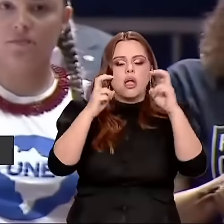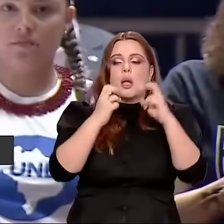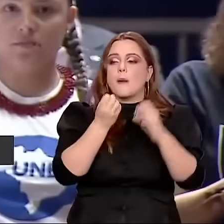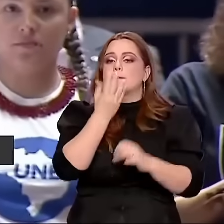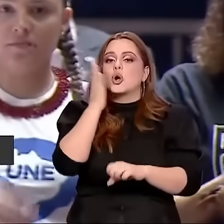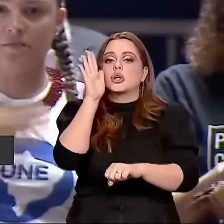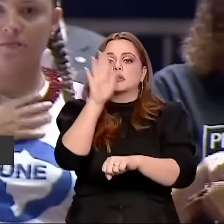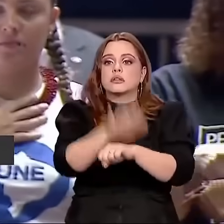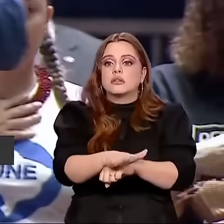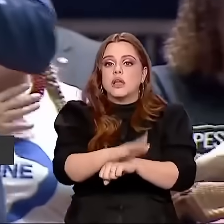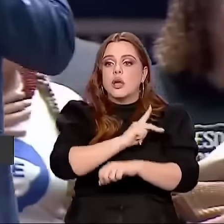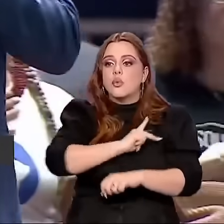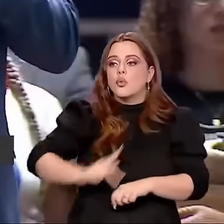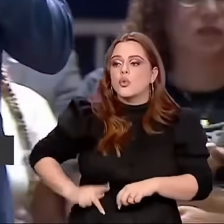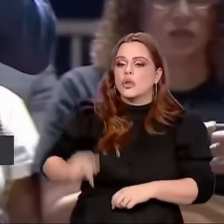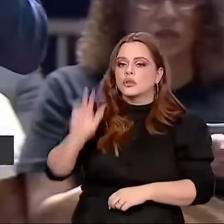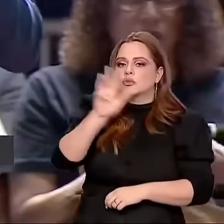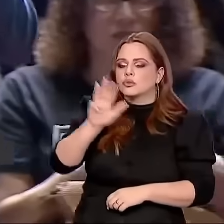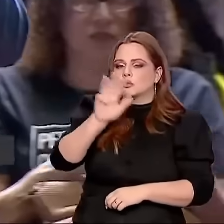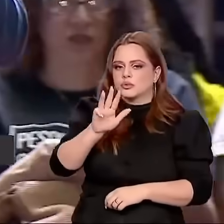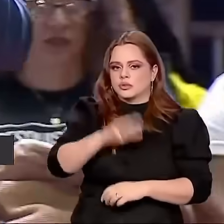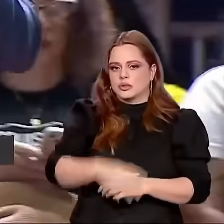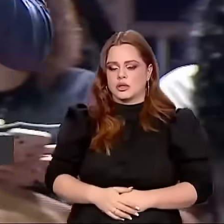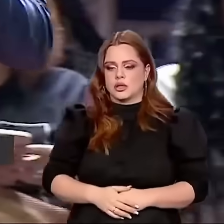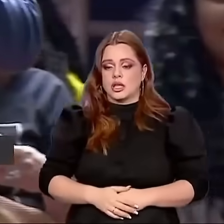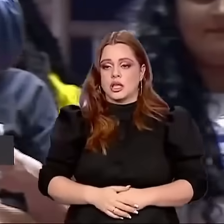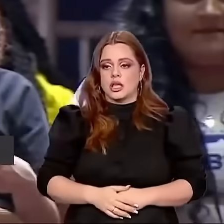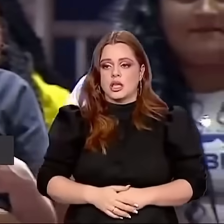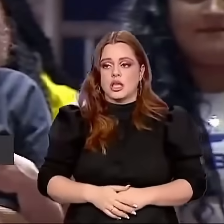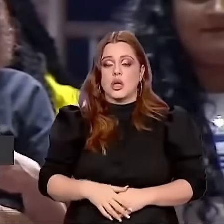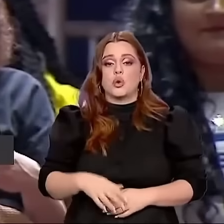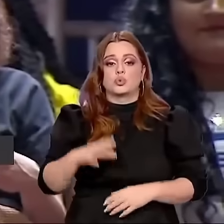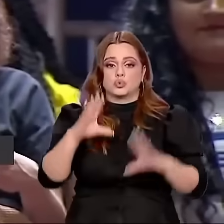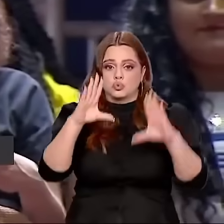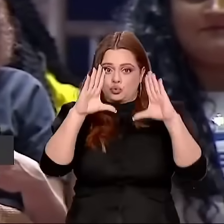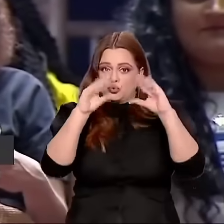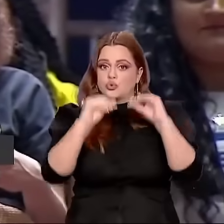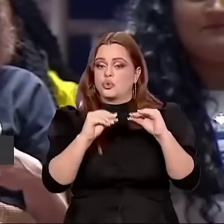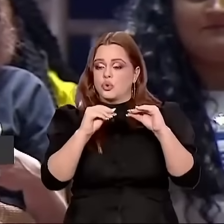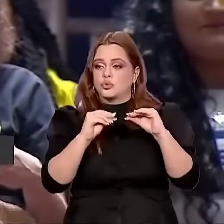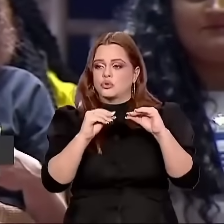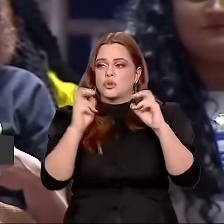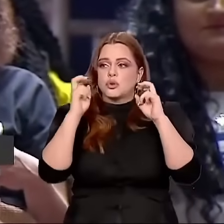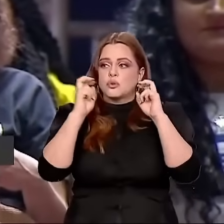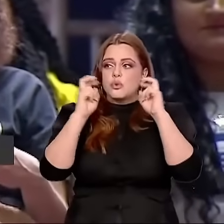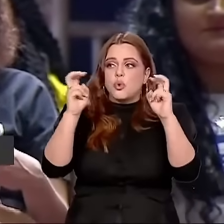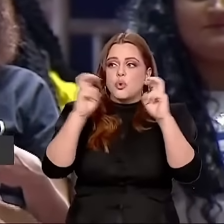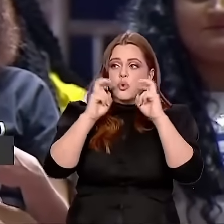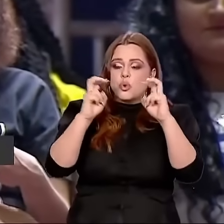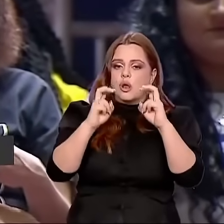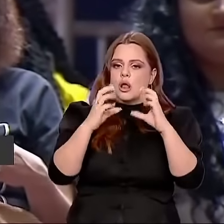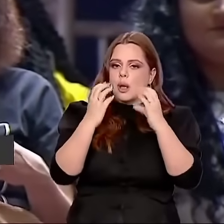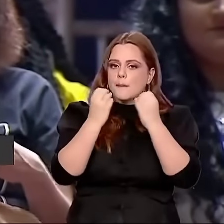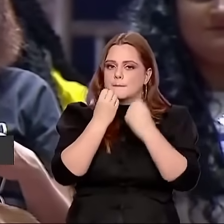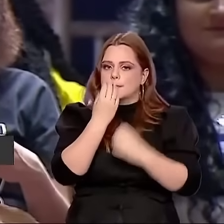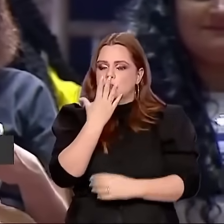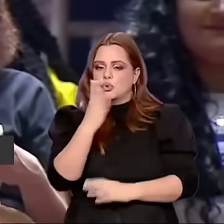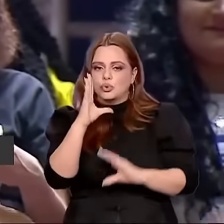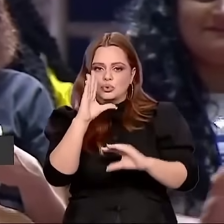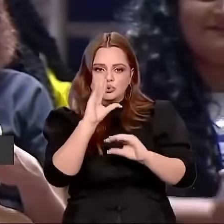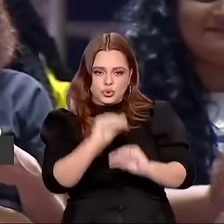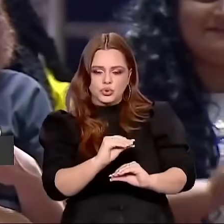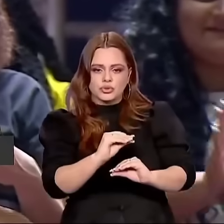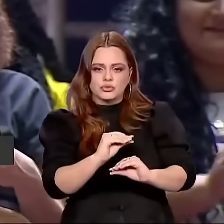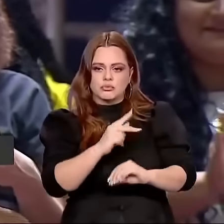presidente Lula. E à noite, eu ouvia vocês gritarem boa noite, presidente Lula.